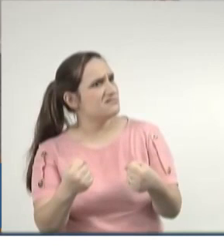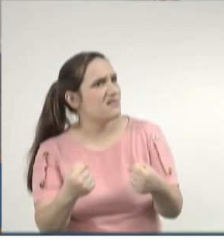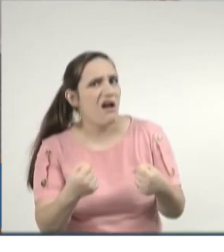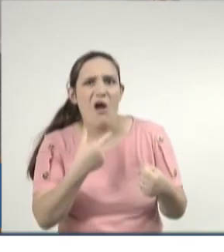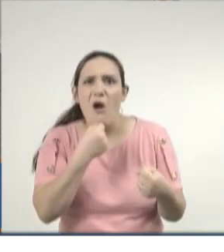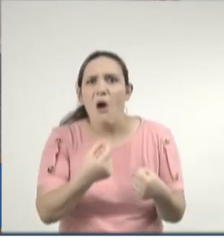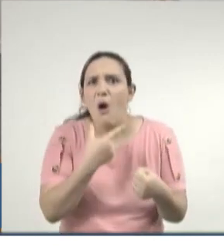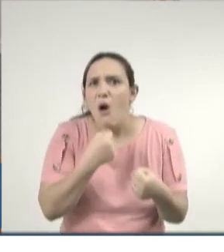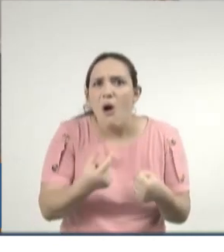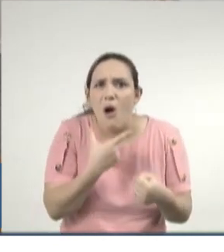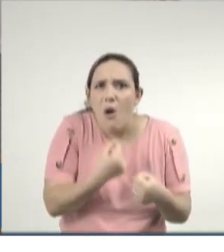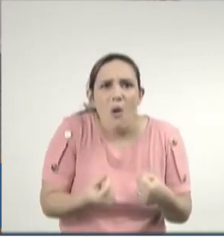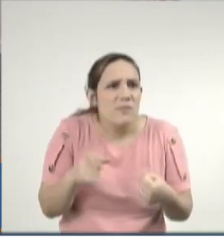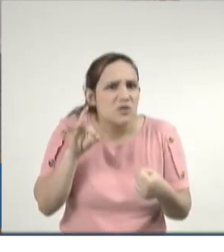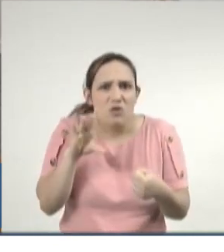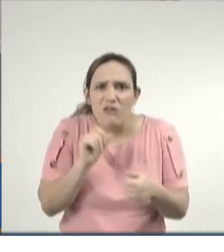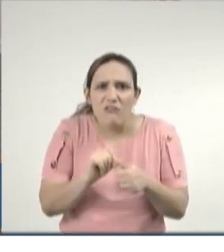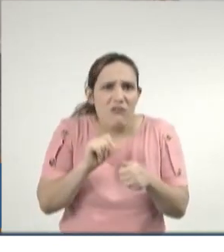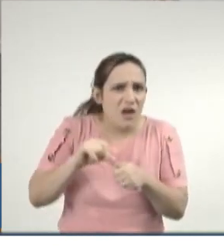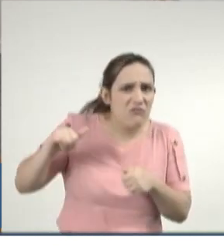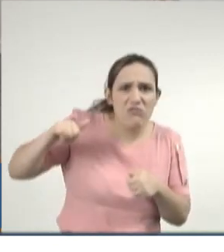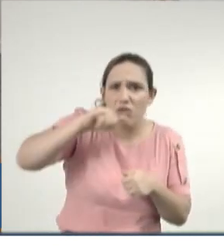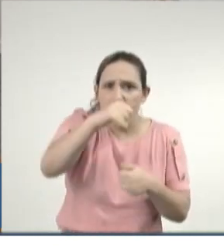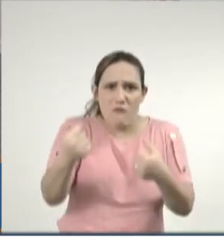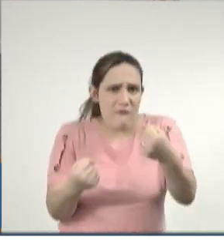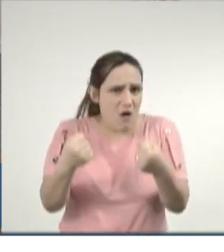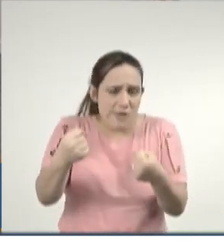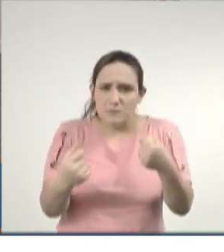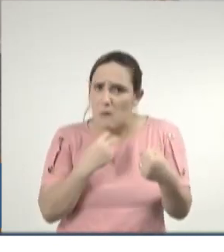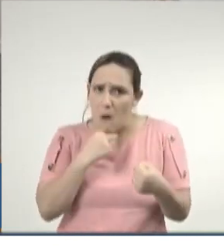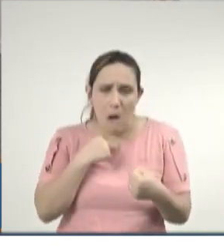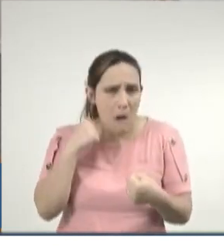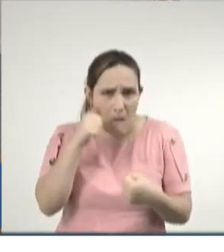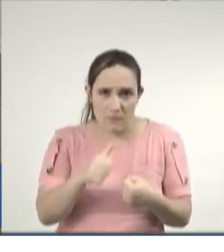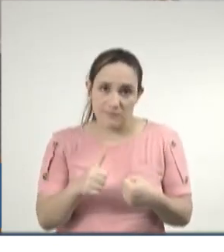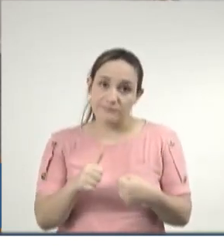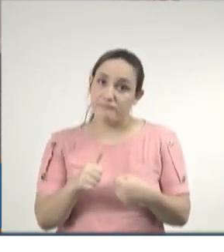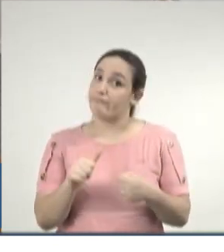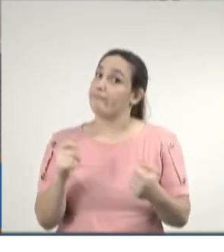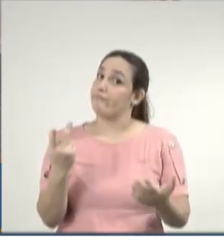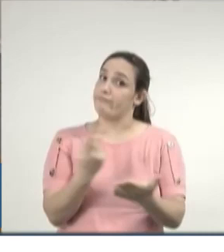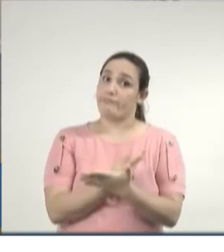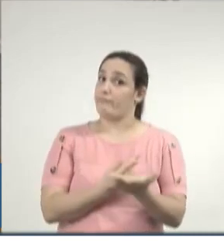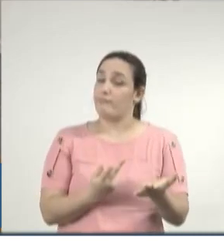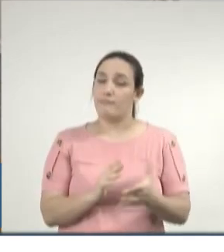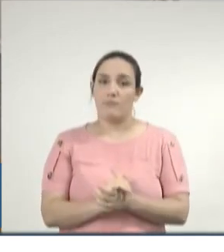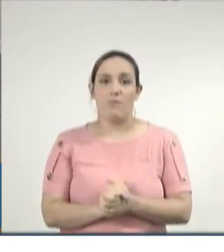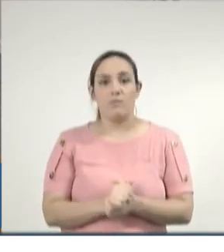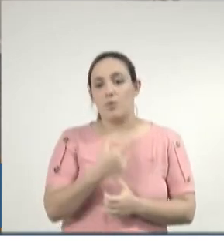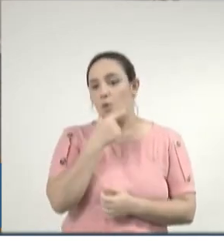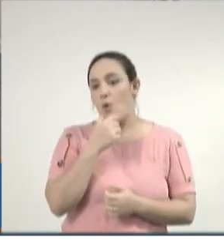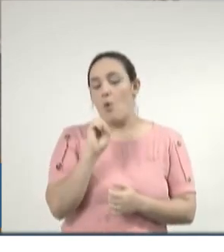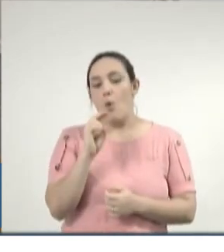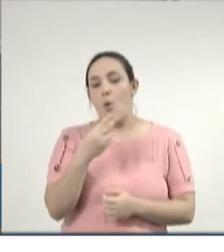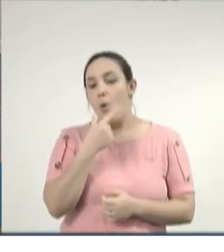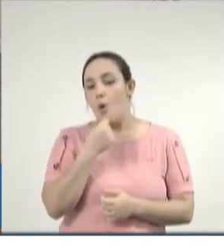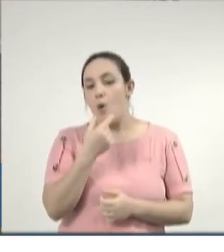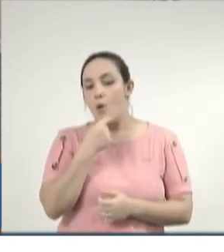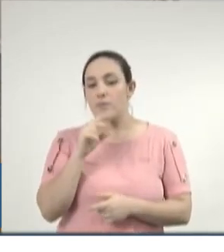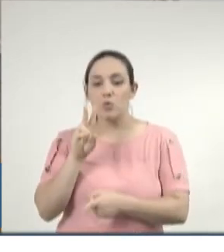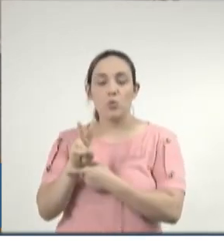de quem, gente? De homem. Ou quando a gente acha fora da casinha o homem trabalhar de